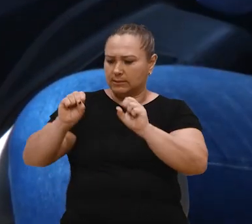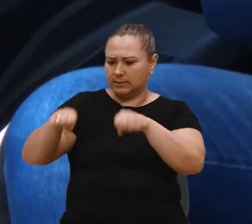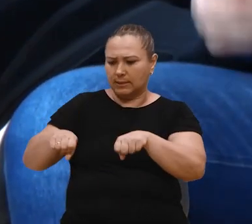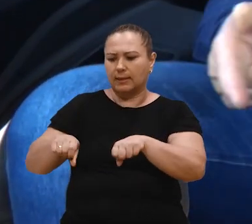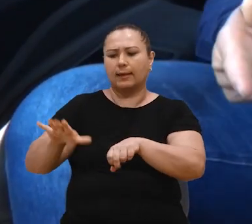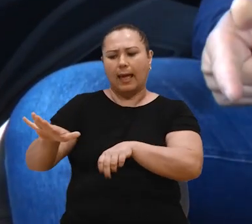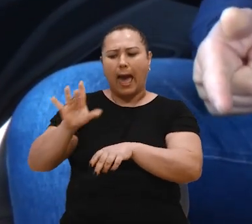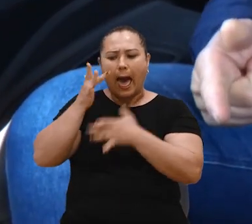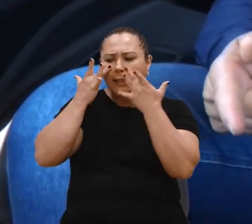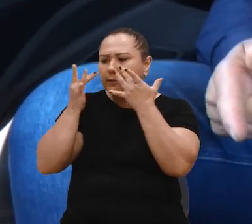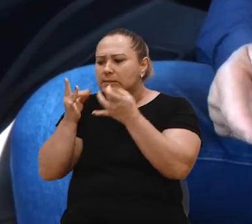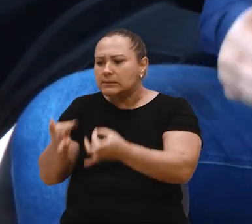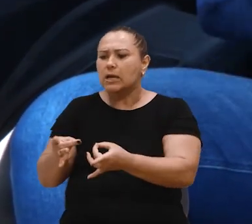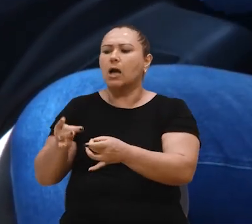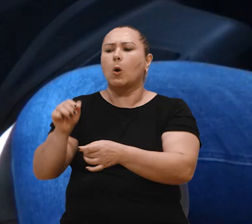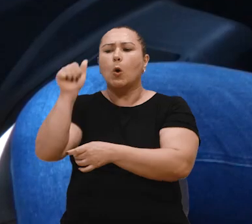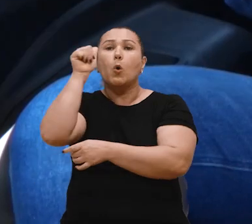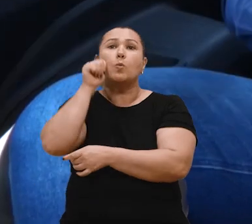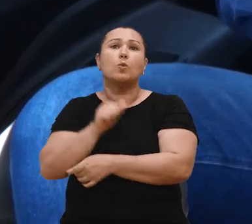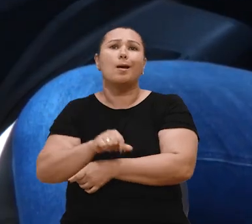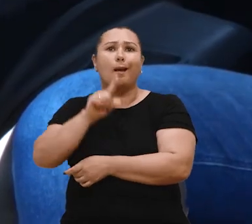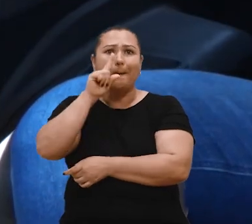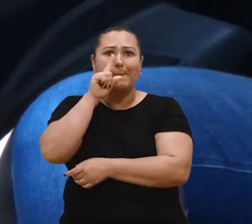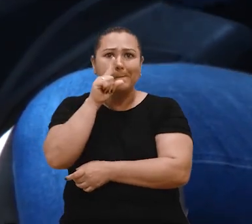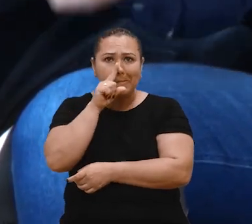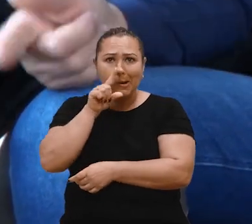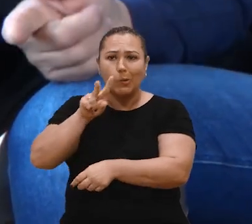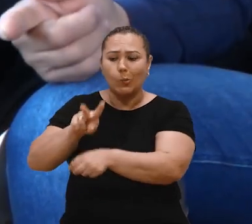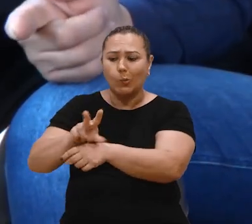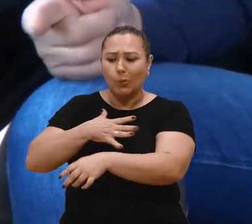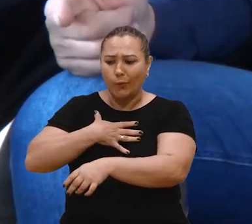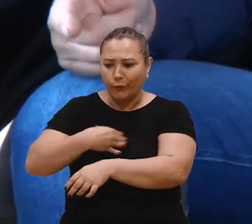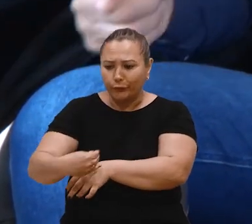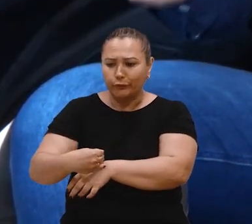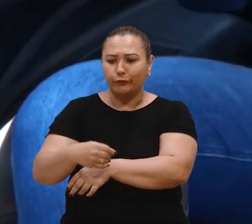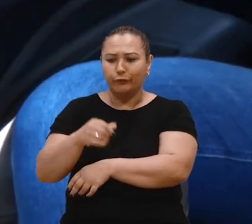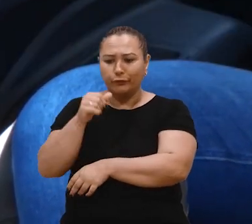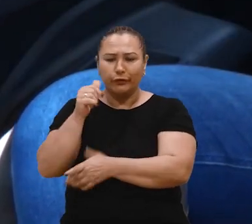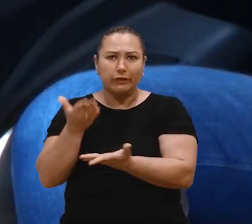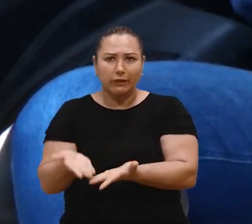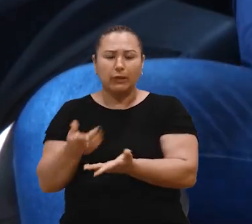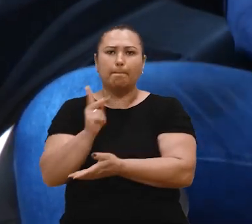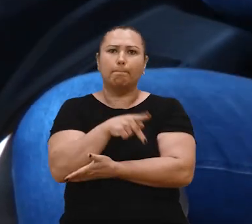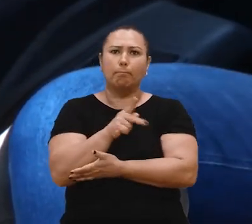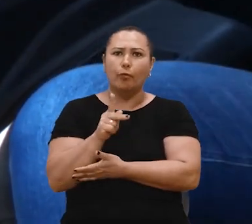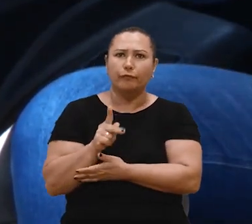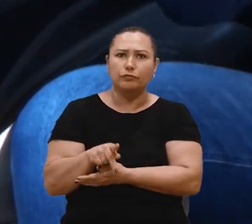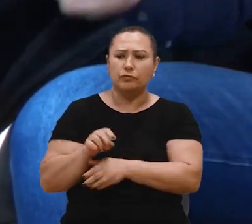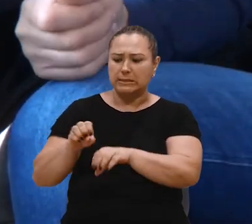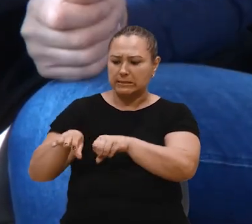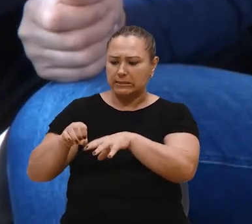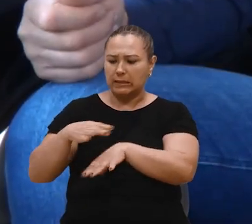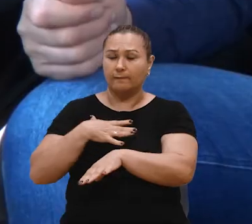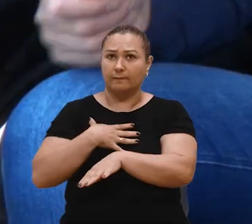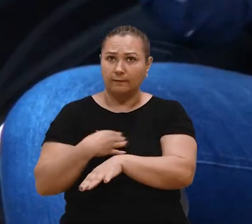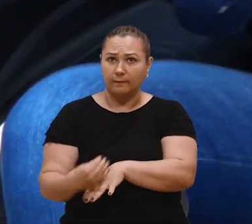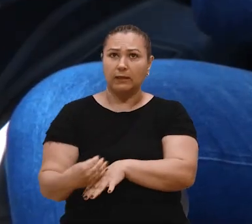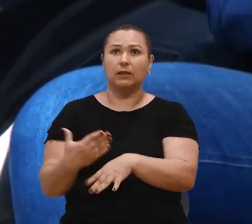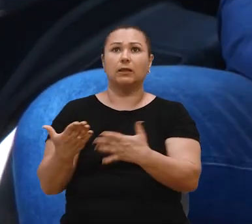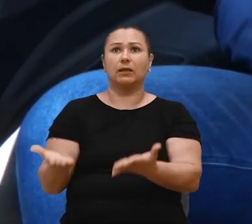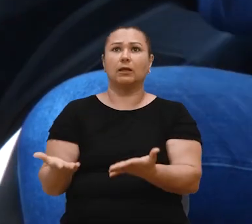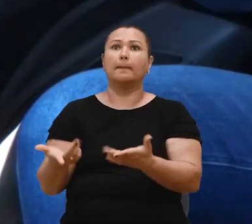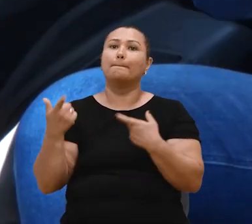proteção, precisa de atenção, a mulher é a mãe que cria nossos filhos, é a professora que ensina nossos filhos,